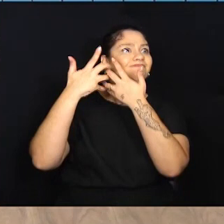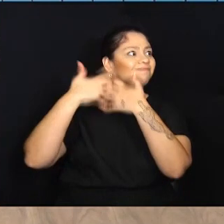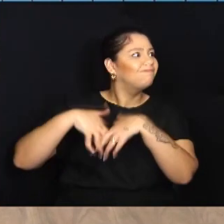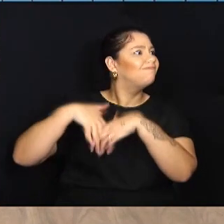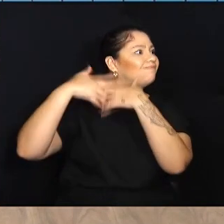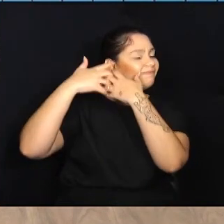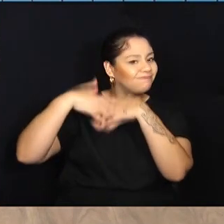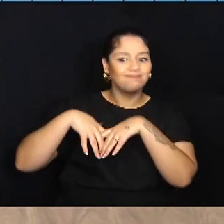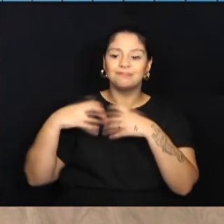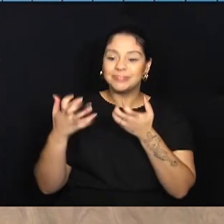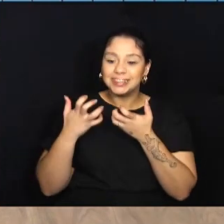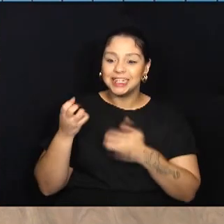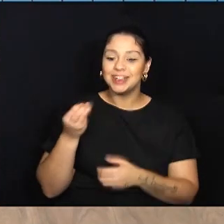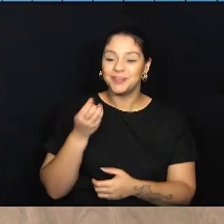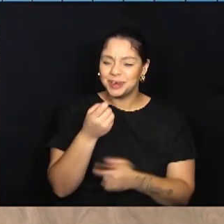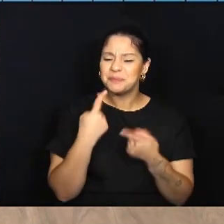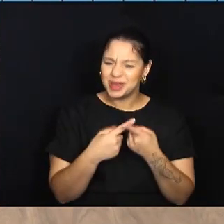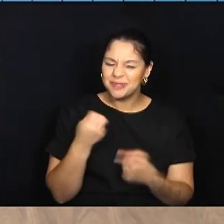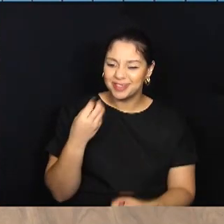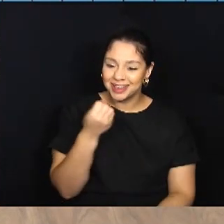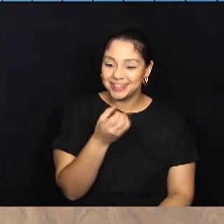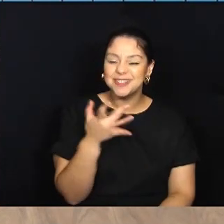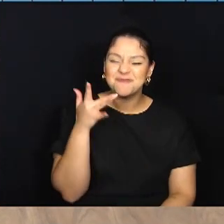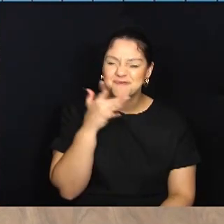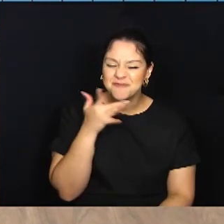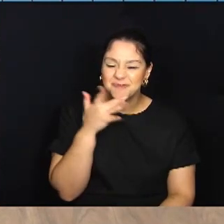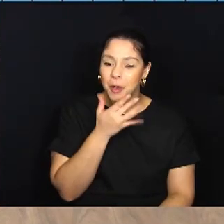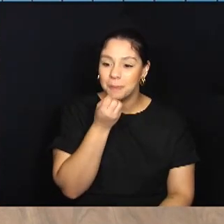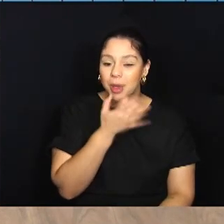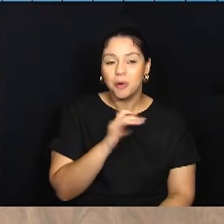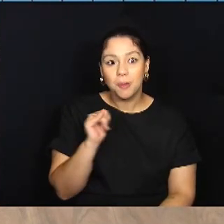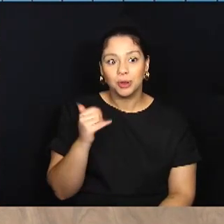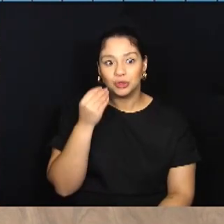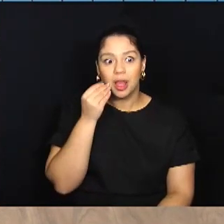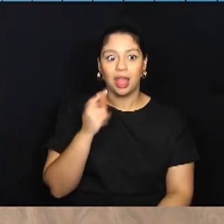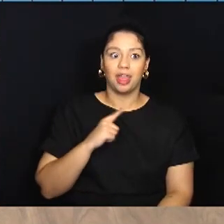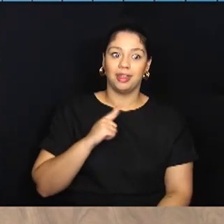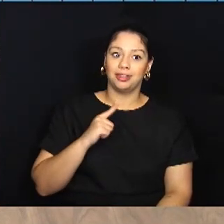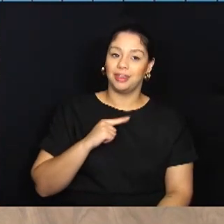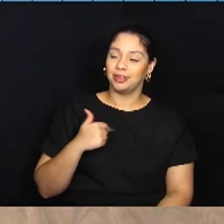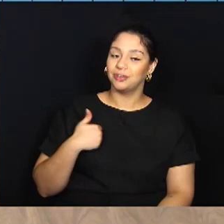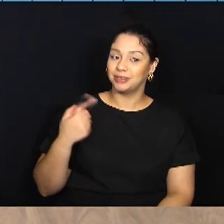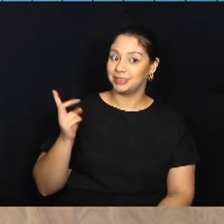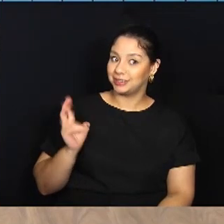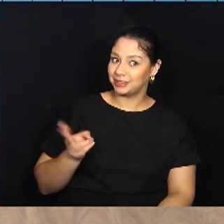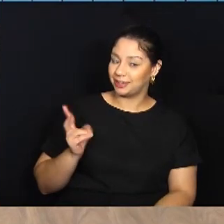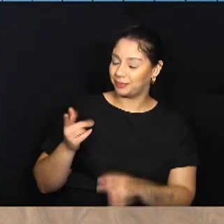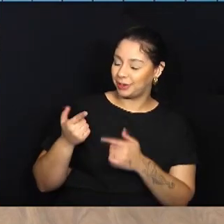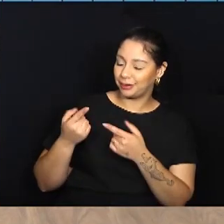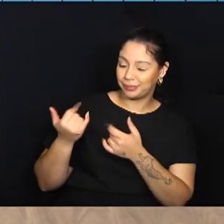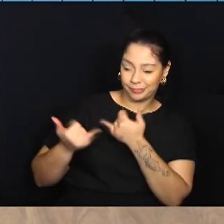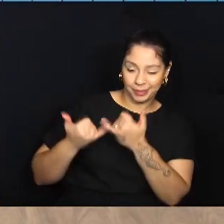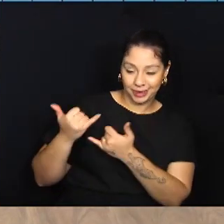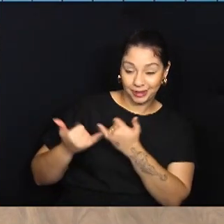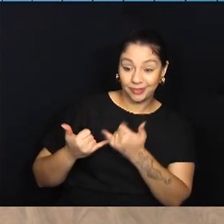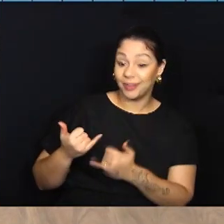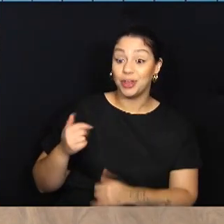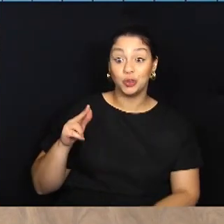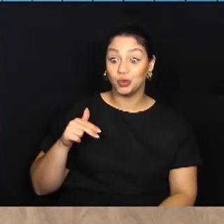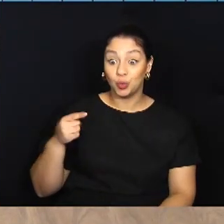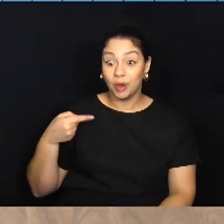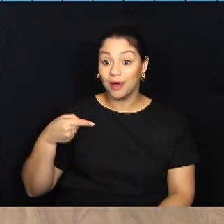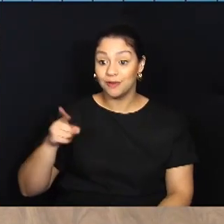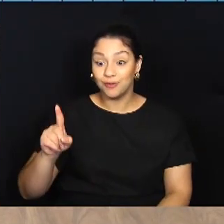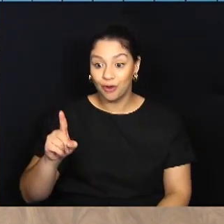fazer viagem? Que viagem é bom demais, né? Quem tem sempre oportunidade, eu brinco, sempre tem aquele meme, né? Quem nunca foi para um lugar e